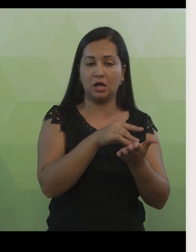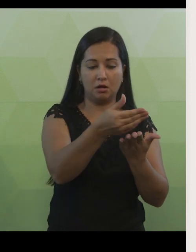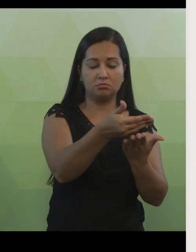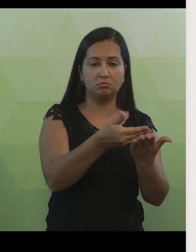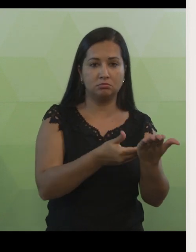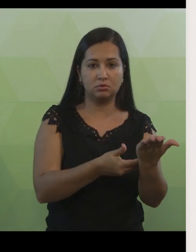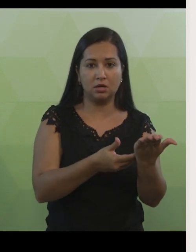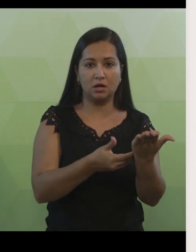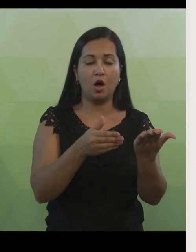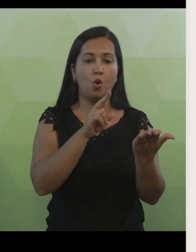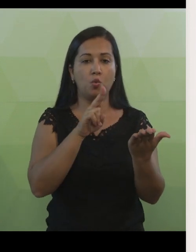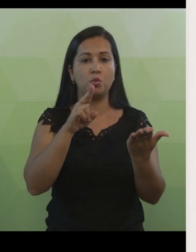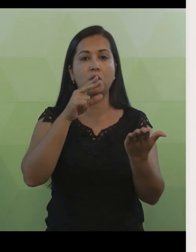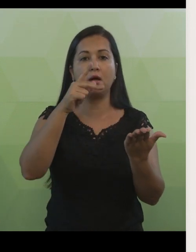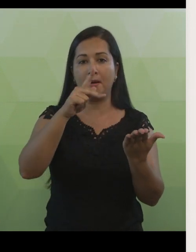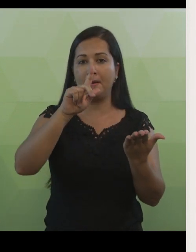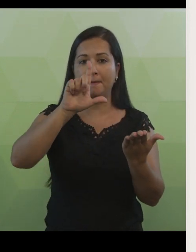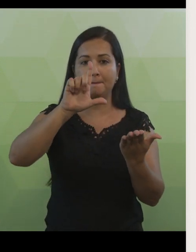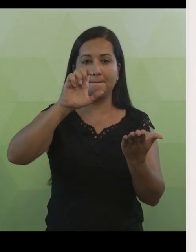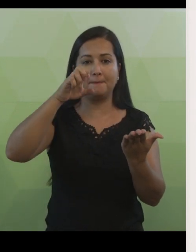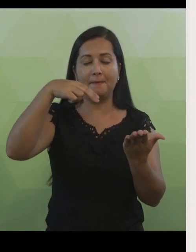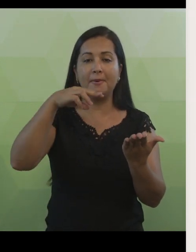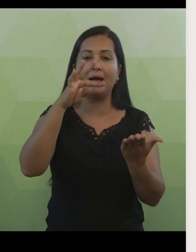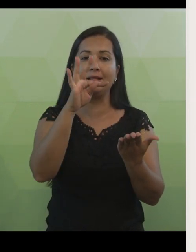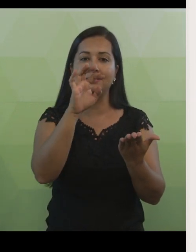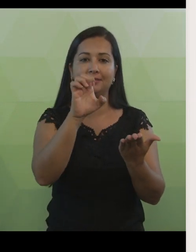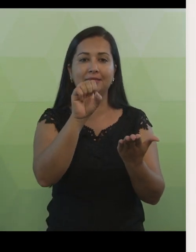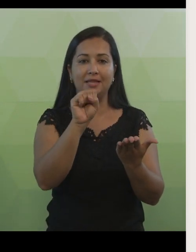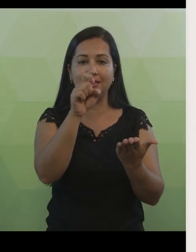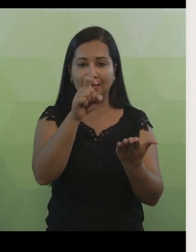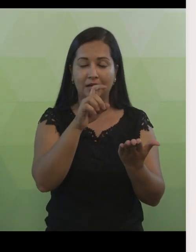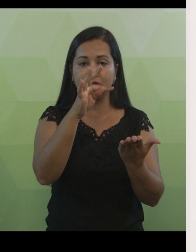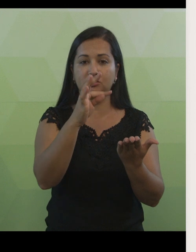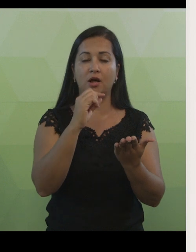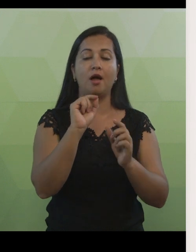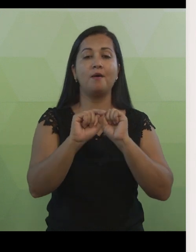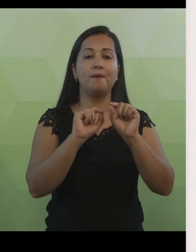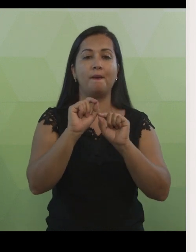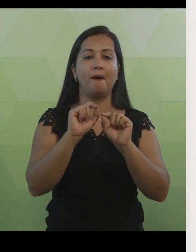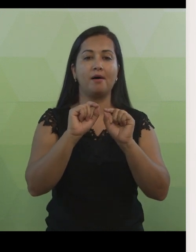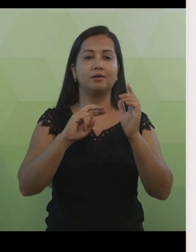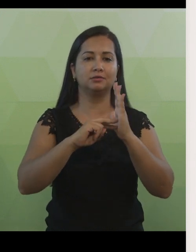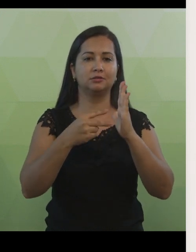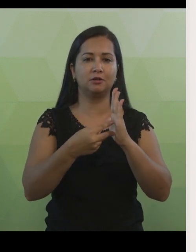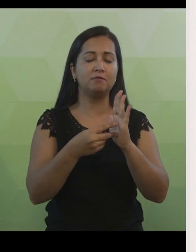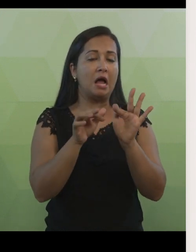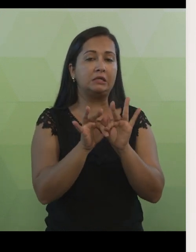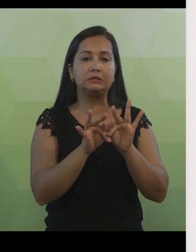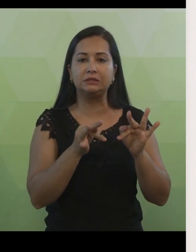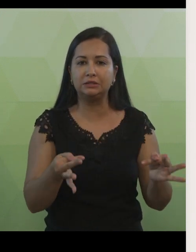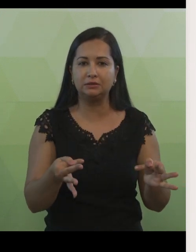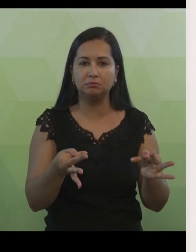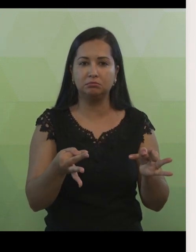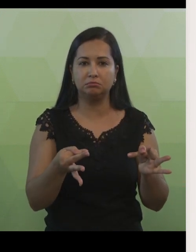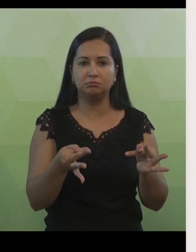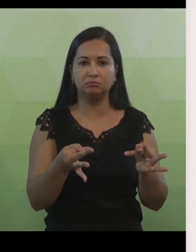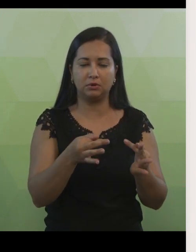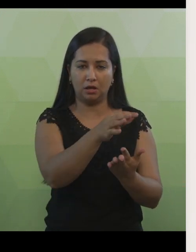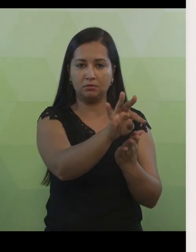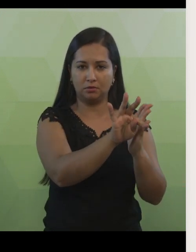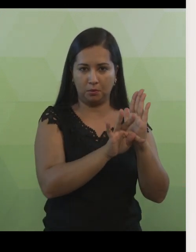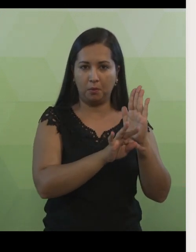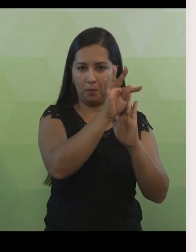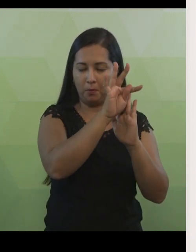plain text, traduzido ou texto plano ou texto simples, ou ainda como texto puro. Após